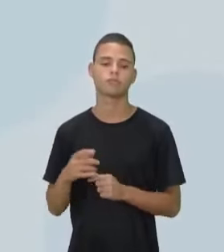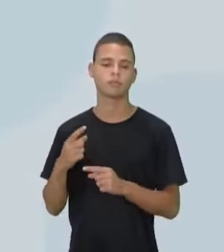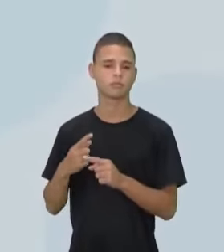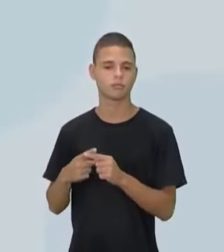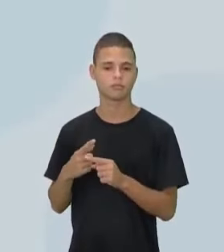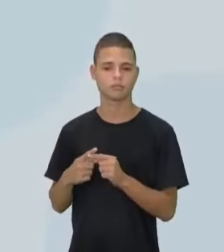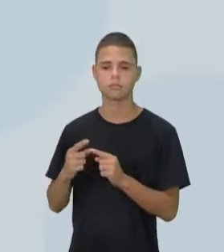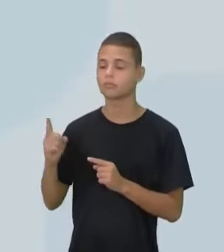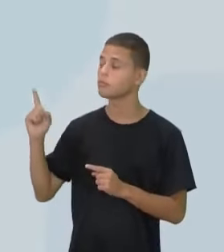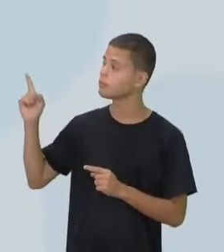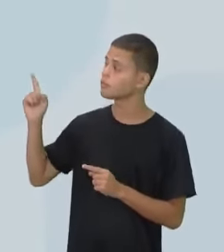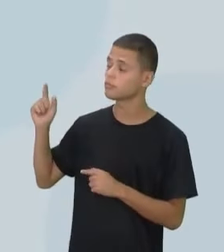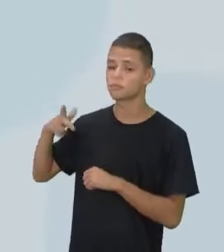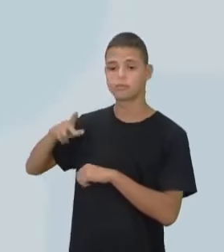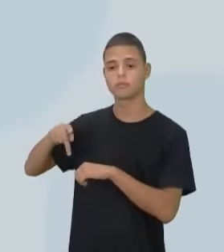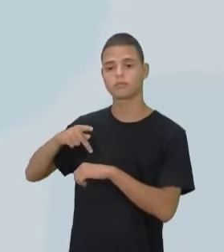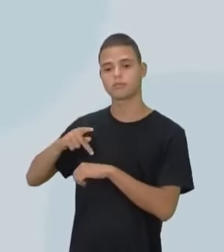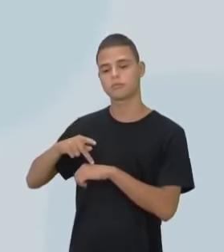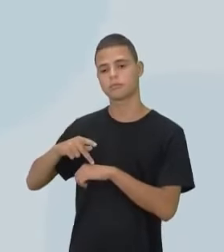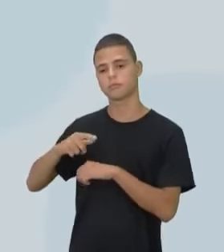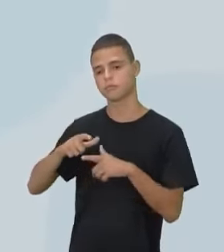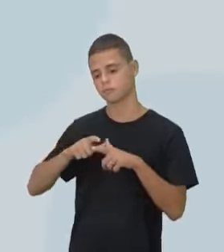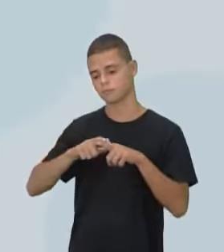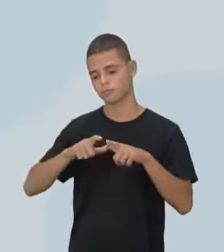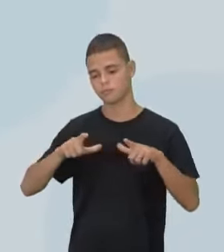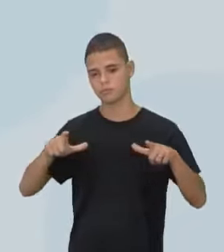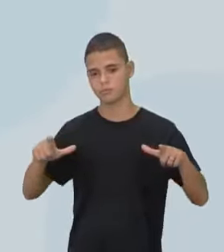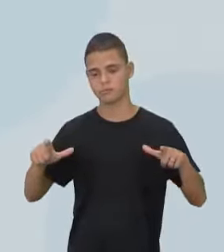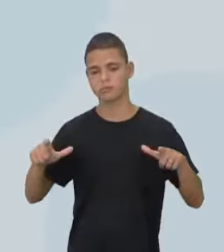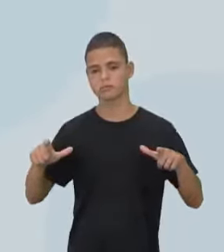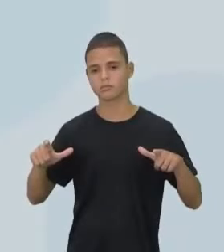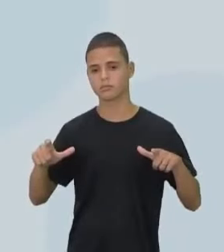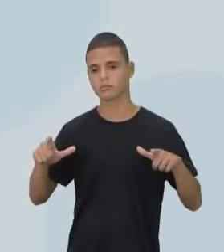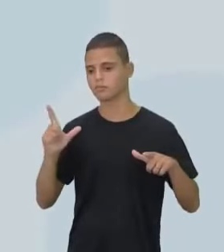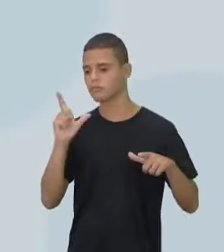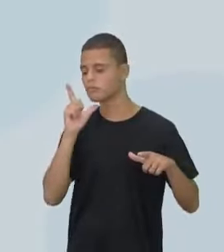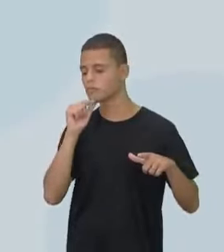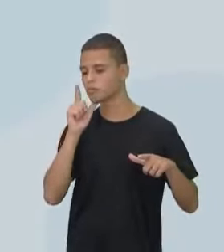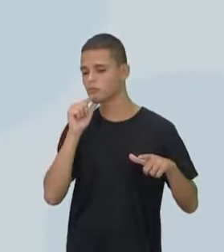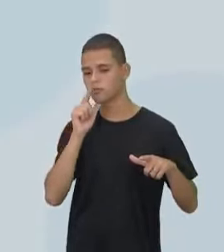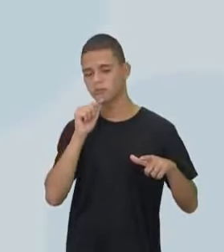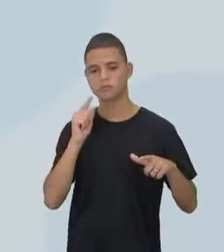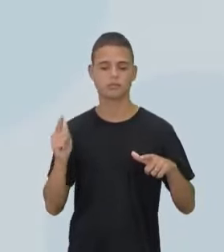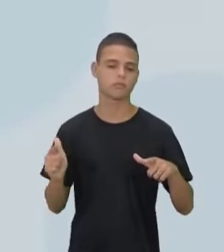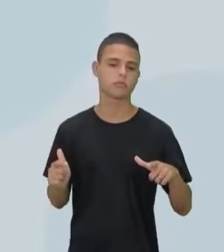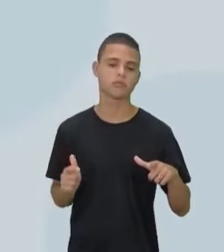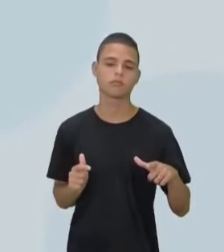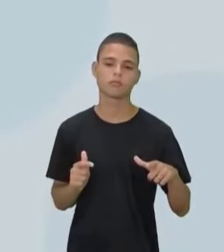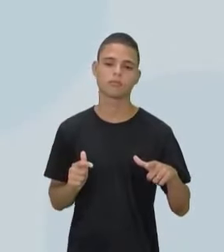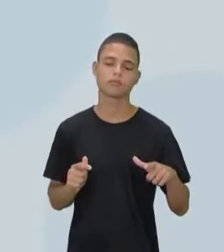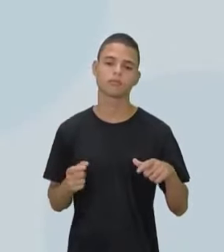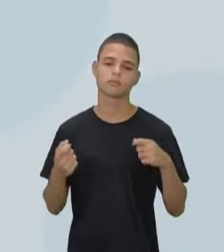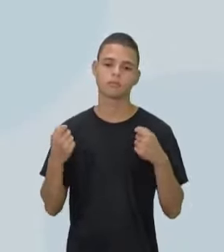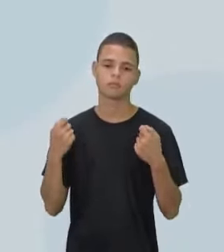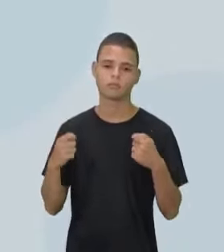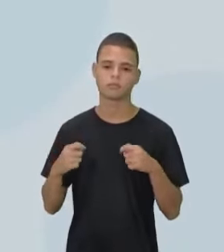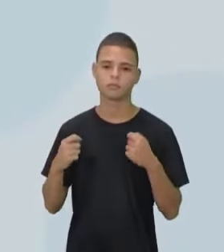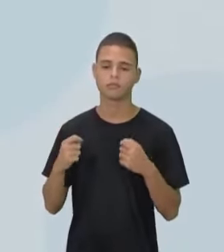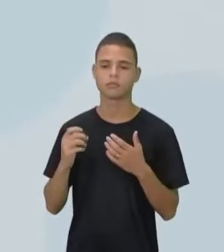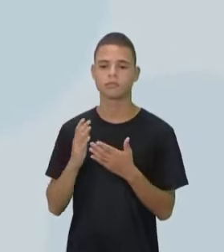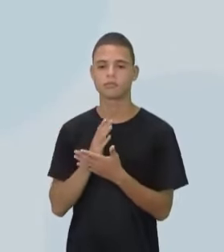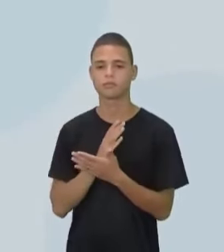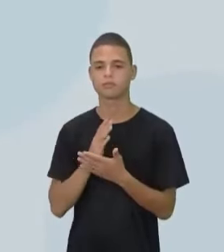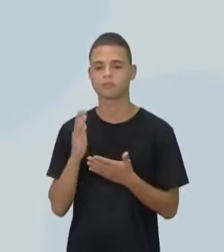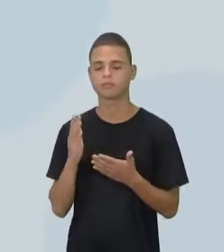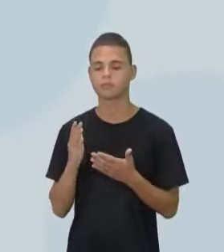Porque muita parte, né, do terreno deles foi ganho do mar, eles aterraram. Tá? E eles precisam de moinhos e